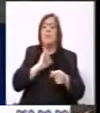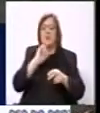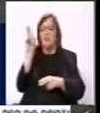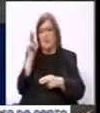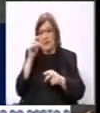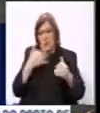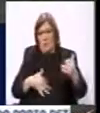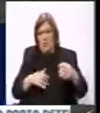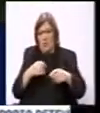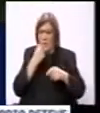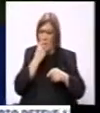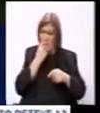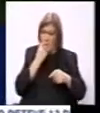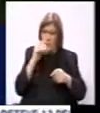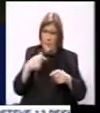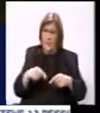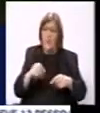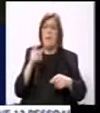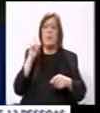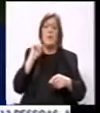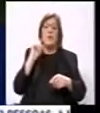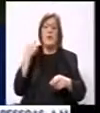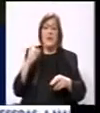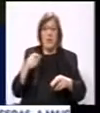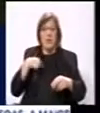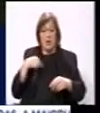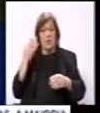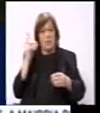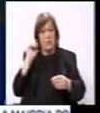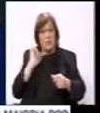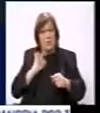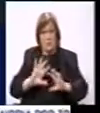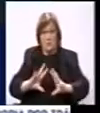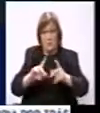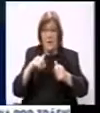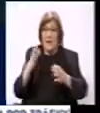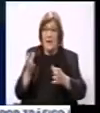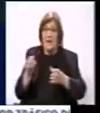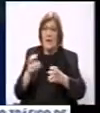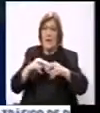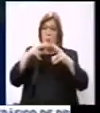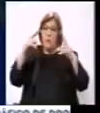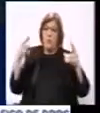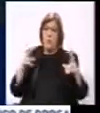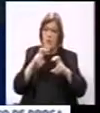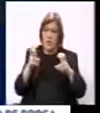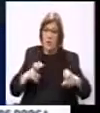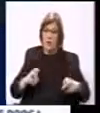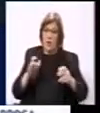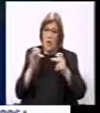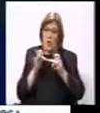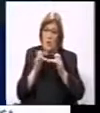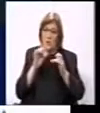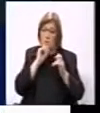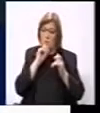e também sobretudo uma coisa importante é que nós lamentamos muito que eu queria criar pontes a nível internacional a nível de contactos